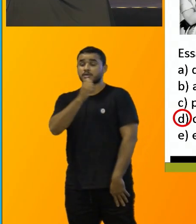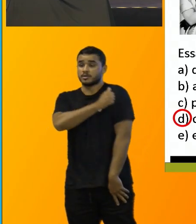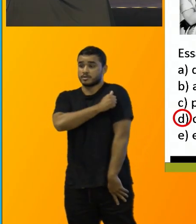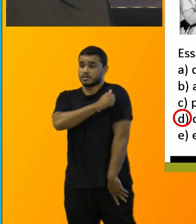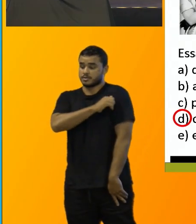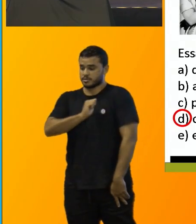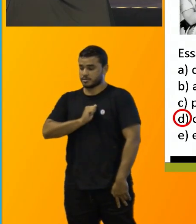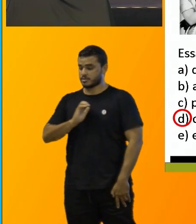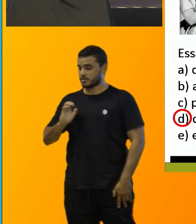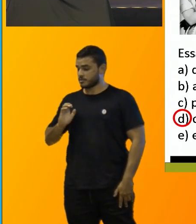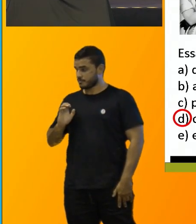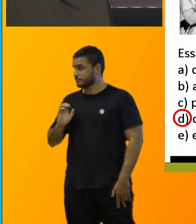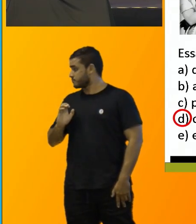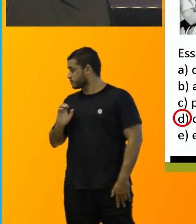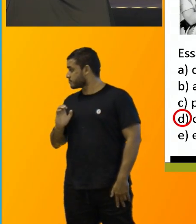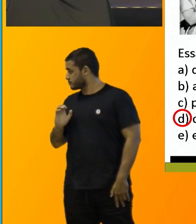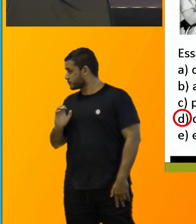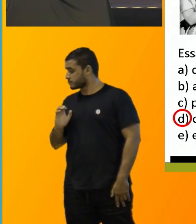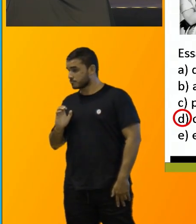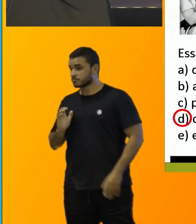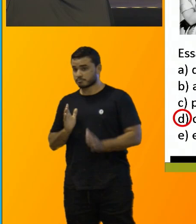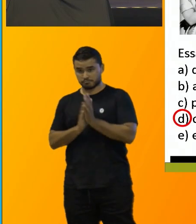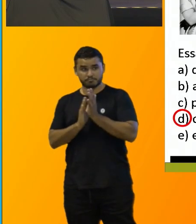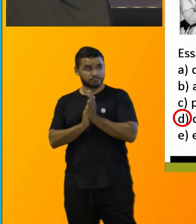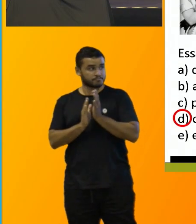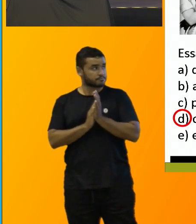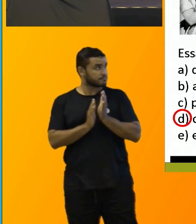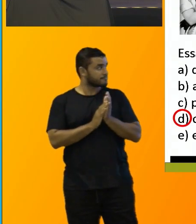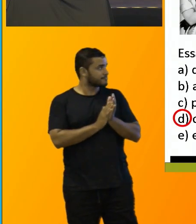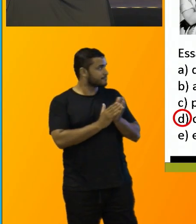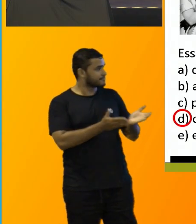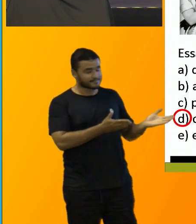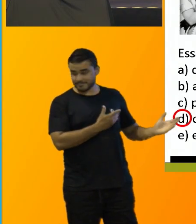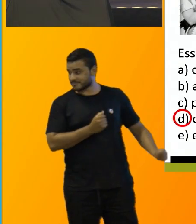do Academia Enem. A gente pode dar uma salva de palmas para ele, sim ou não?